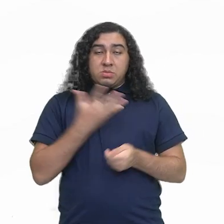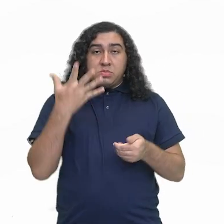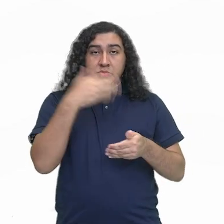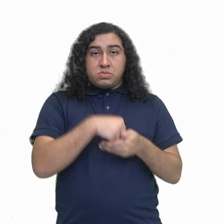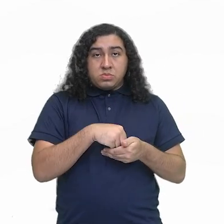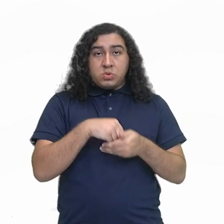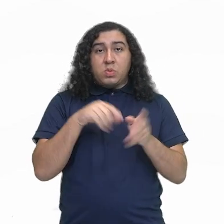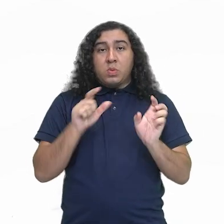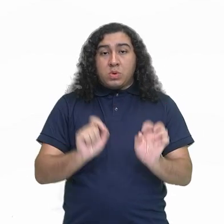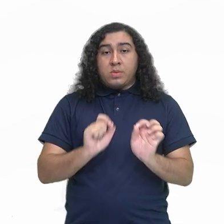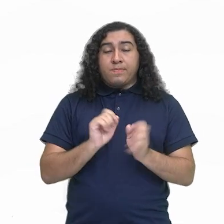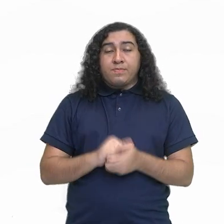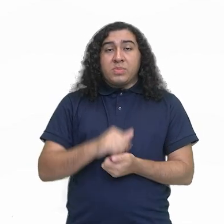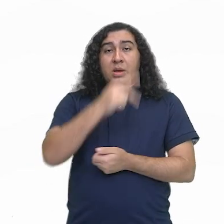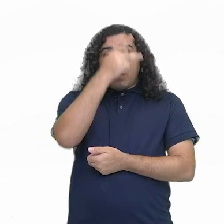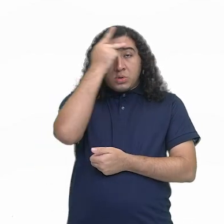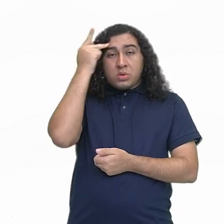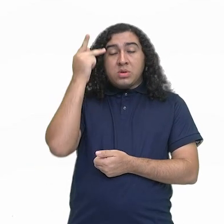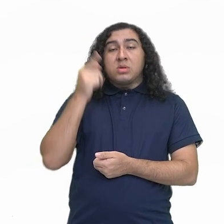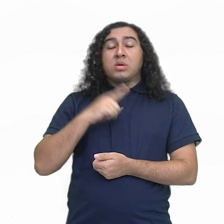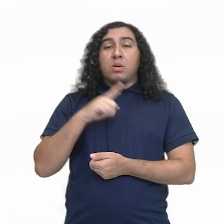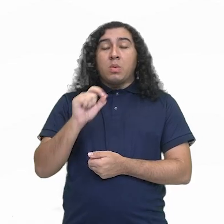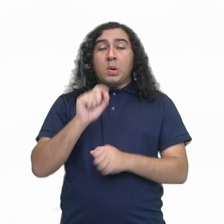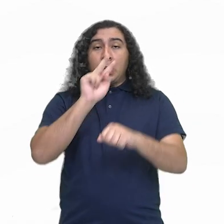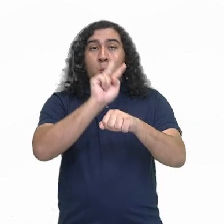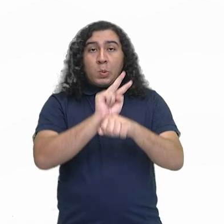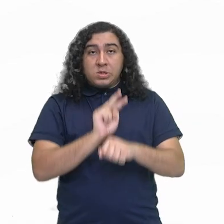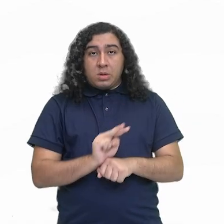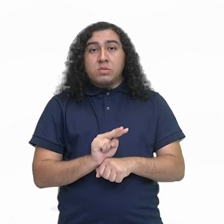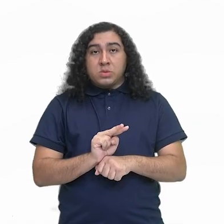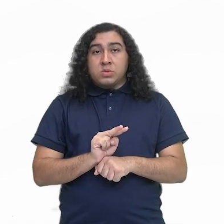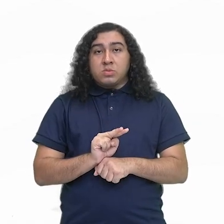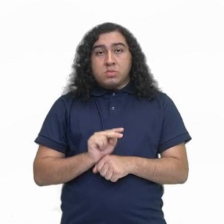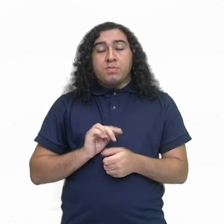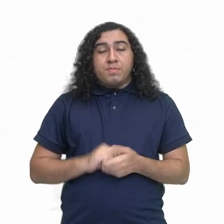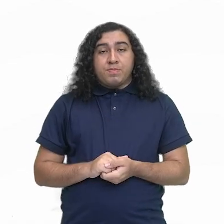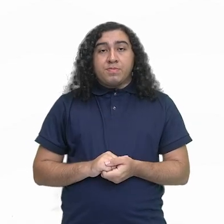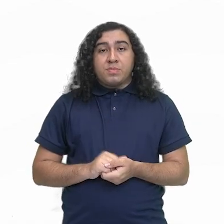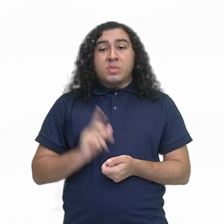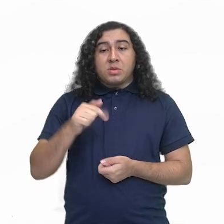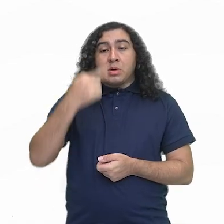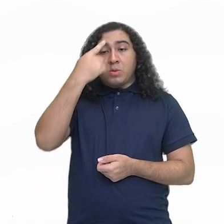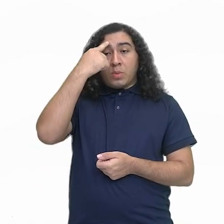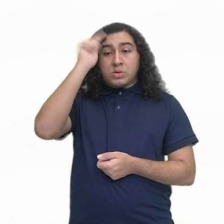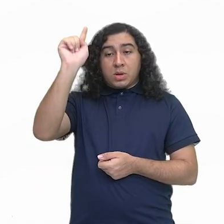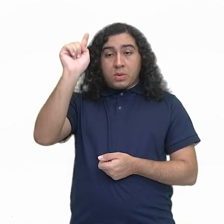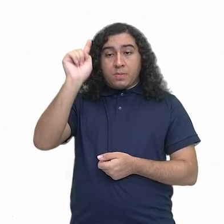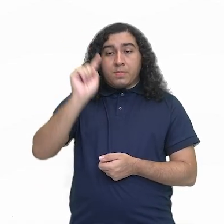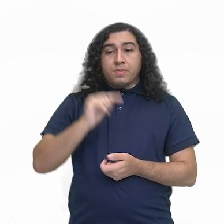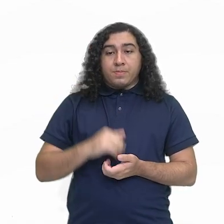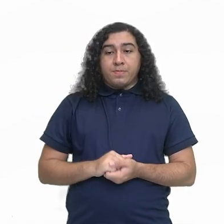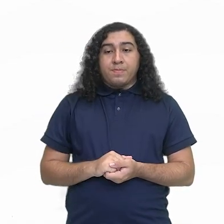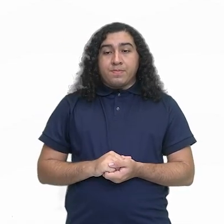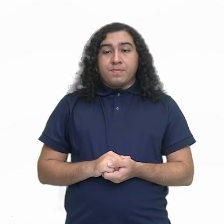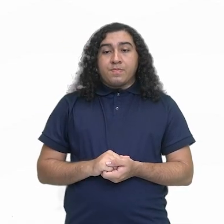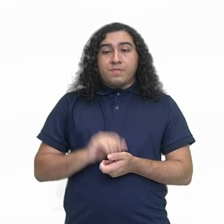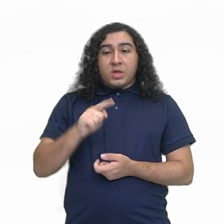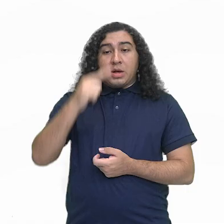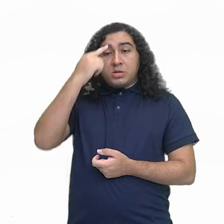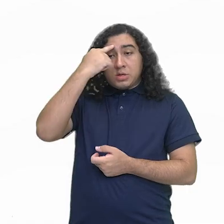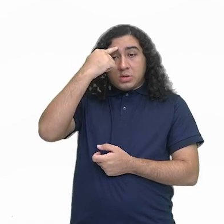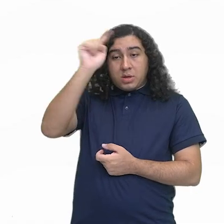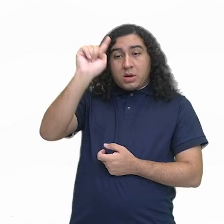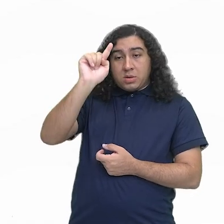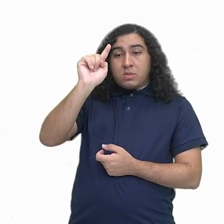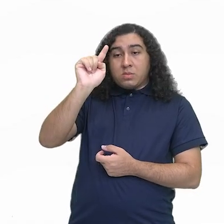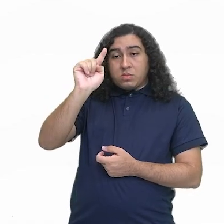indivíduo ele recebe atenção especial. É uma ideia, essa ideia de socialização,